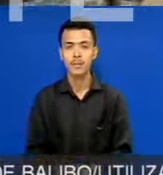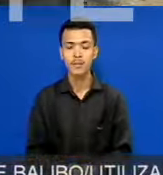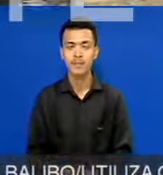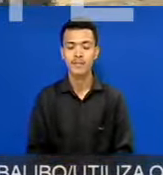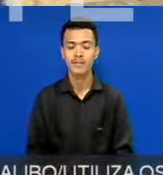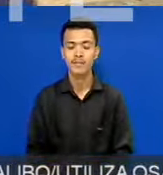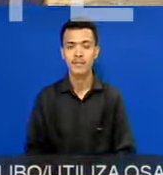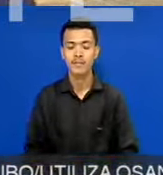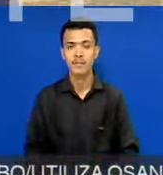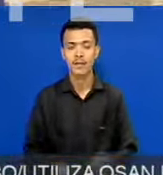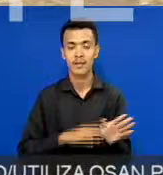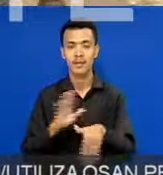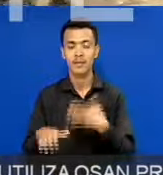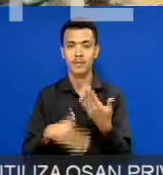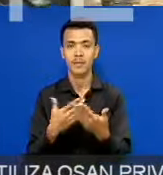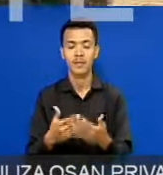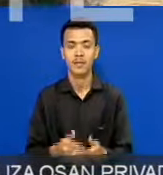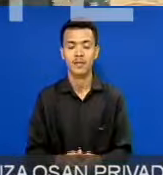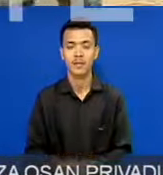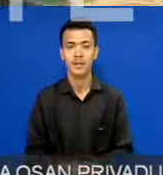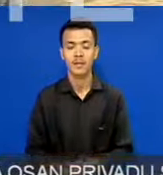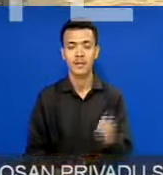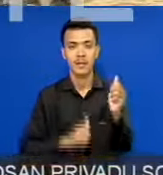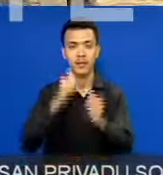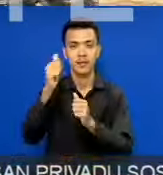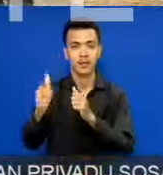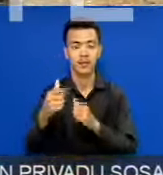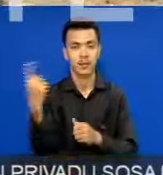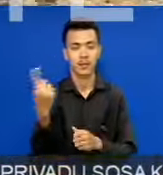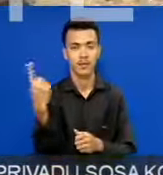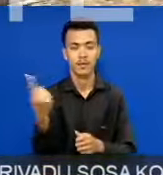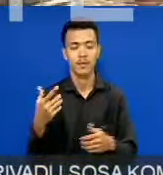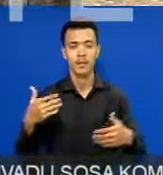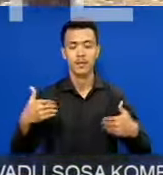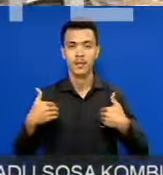Dia ouvintes no telespectadores e atu informa na fatin kata ia